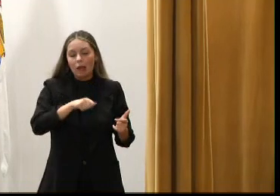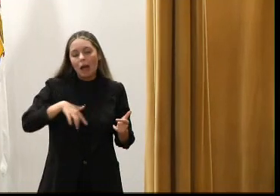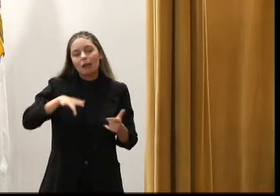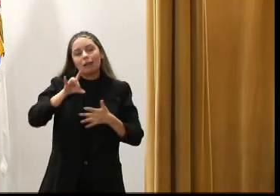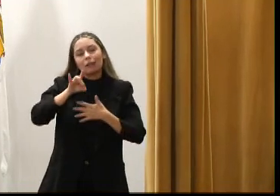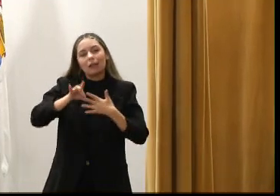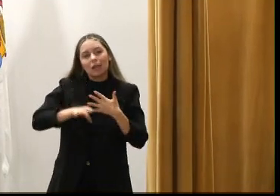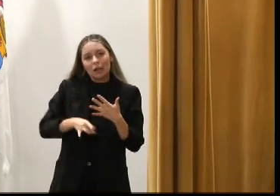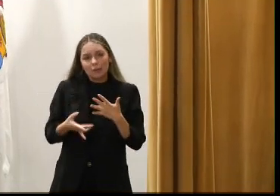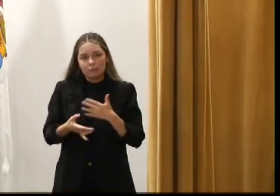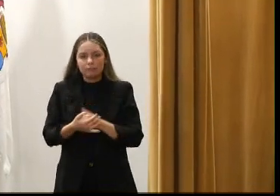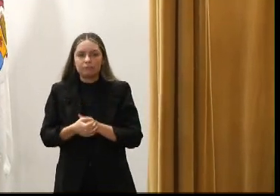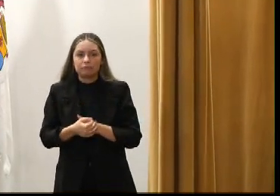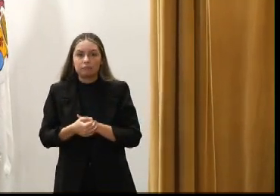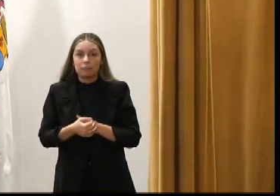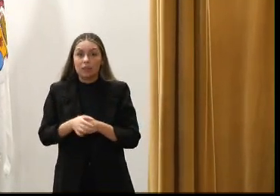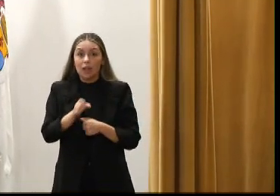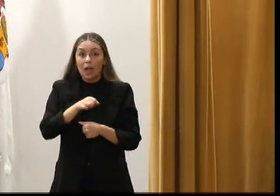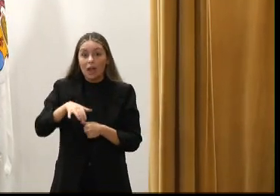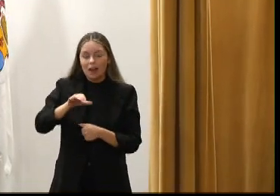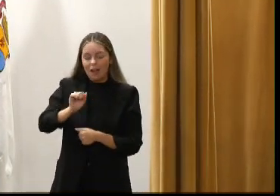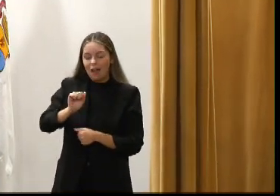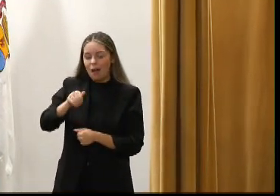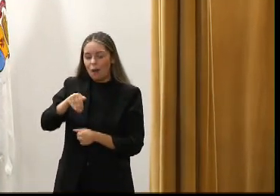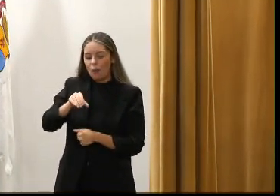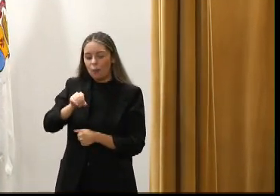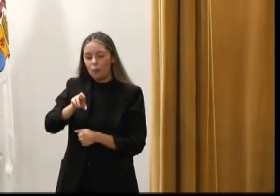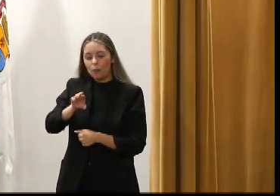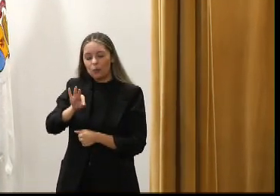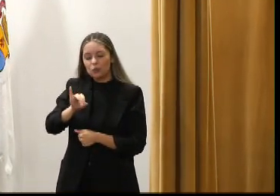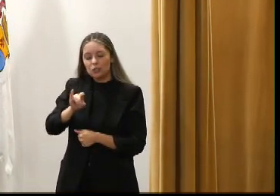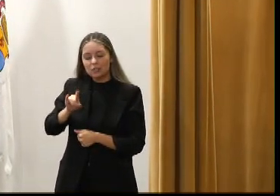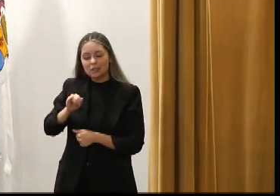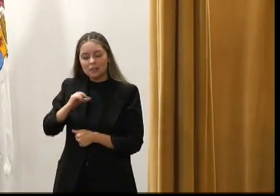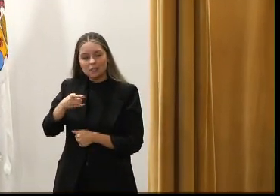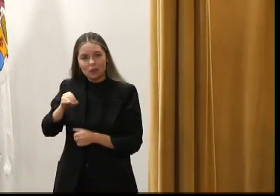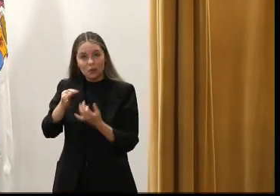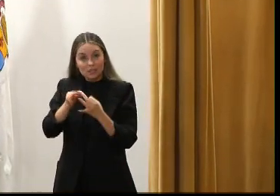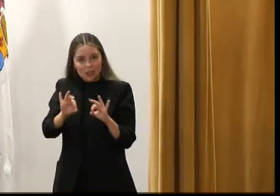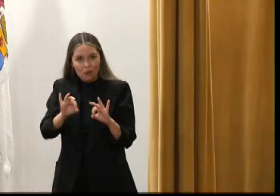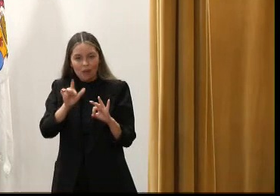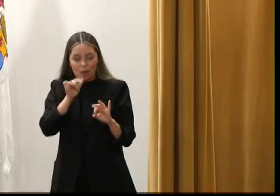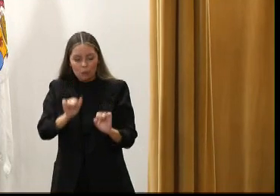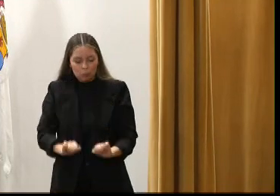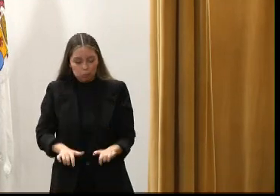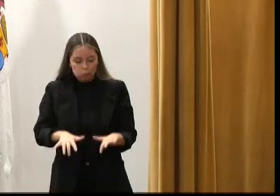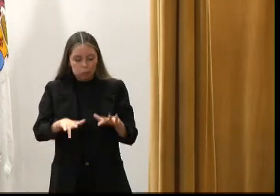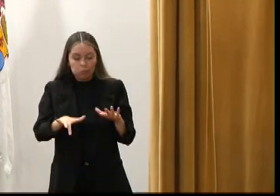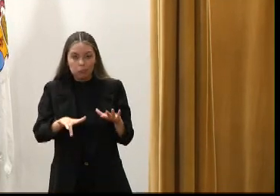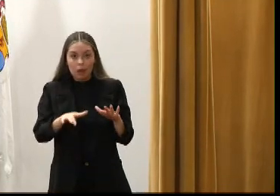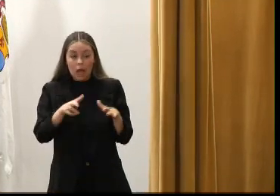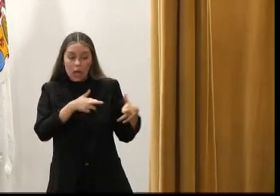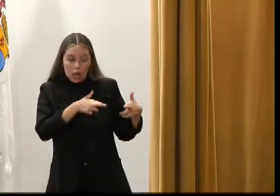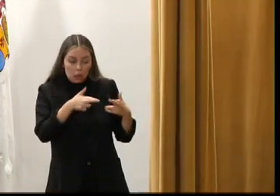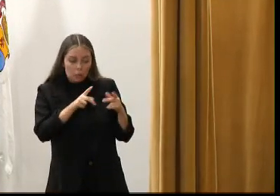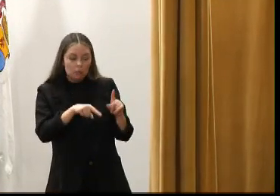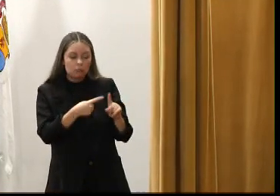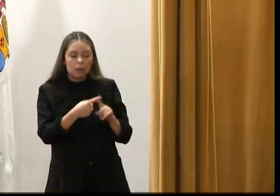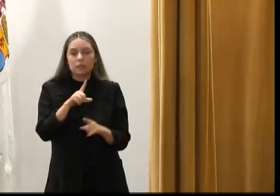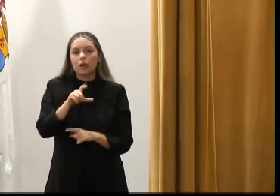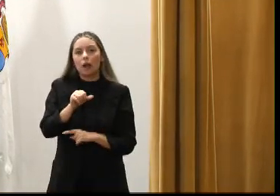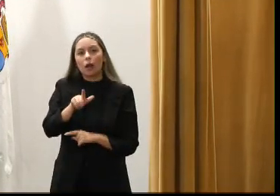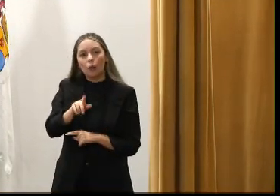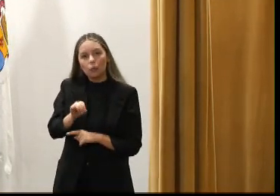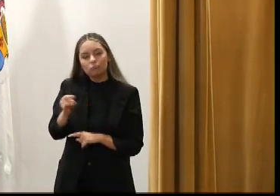delicada. As zonas de amortização de enchente nas margens dos rios e do lago. Isso é fundamental. Nós